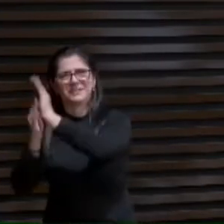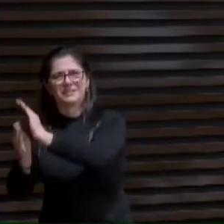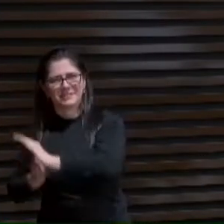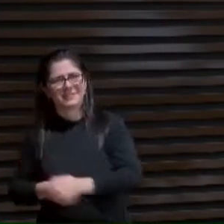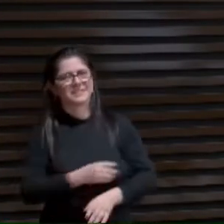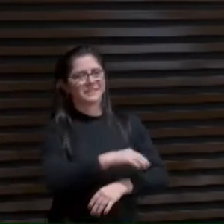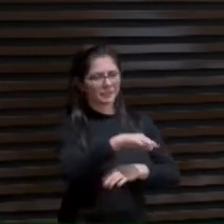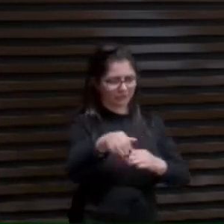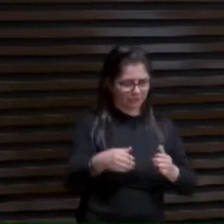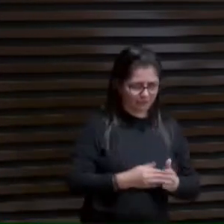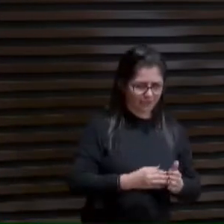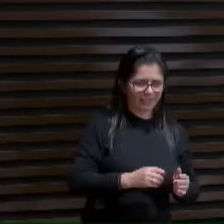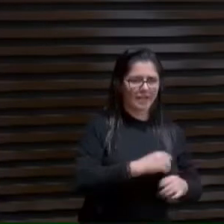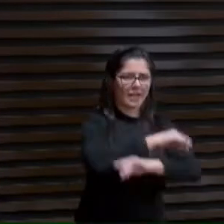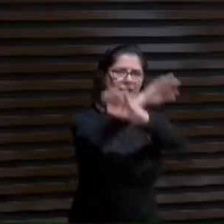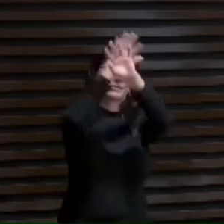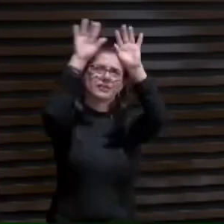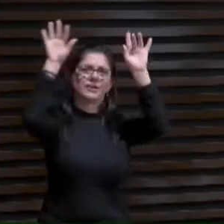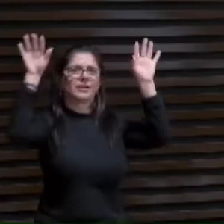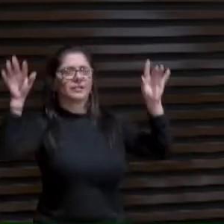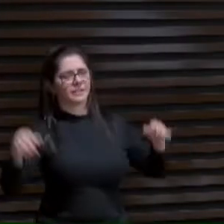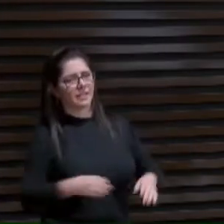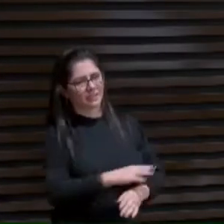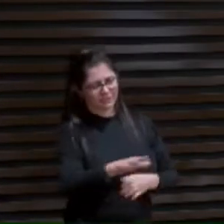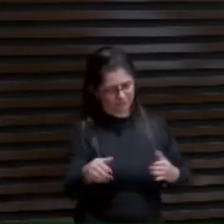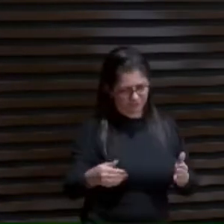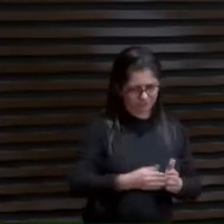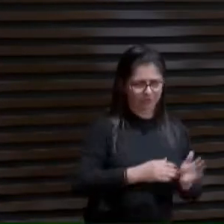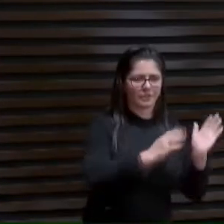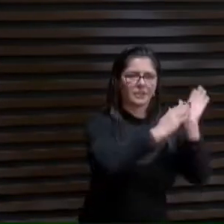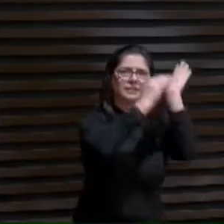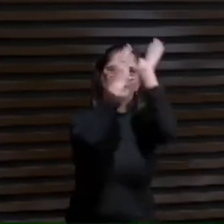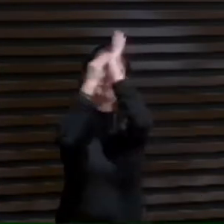louvor. Aleluia, glória ao Senhor.